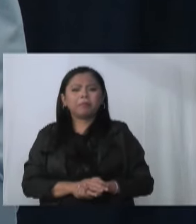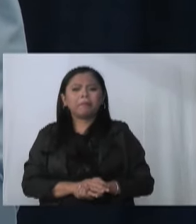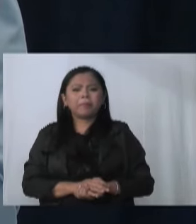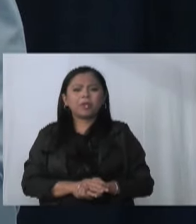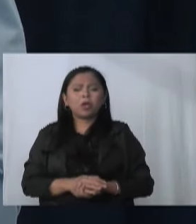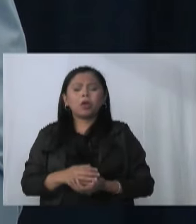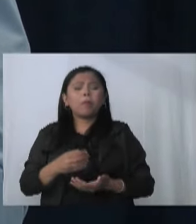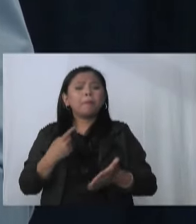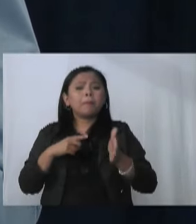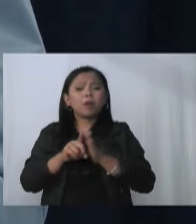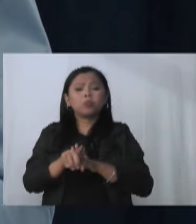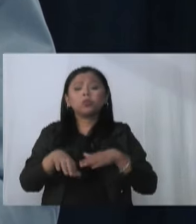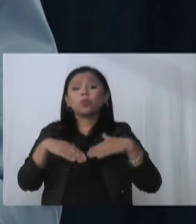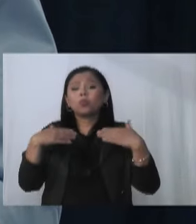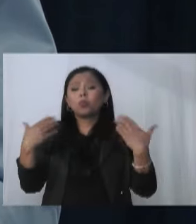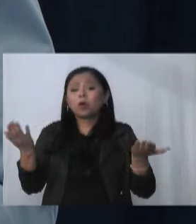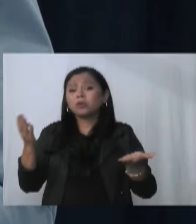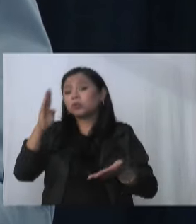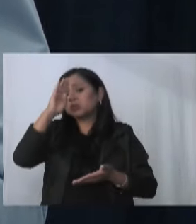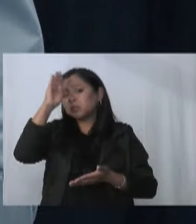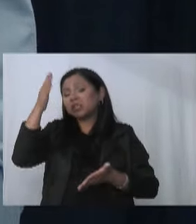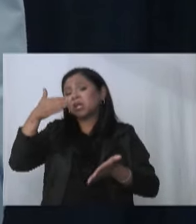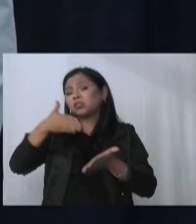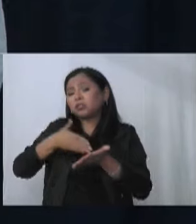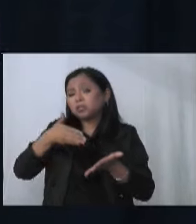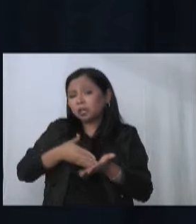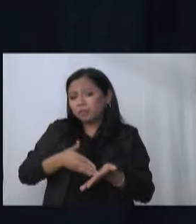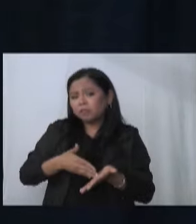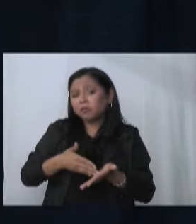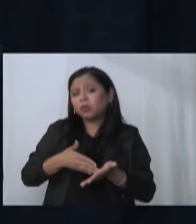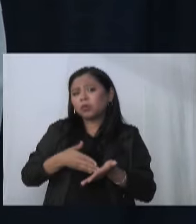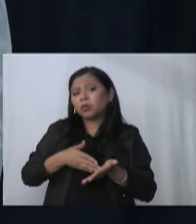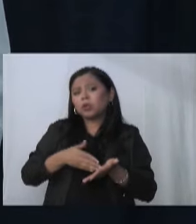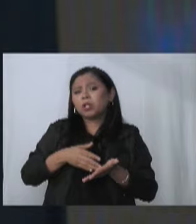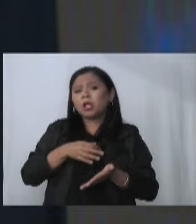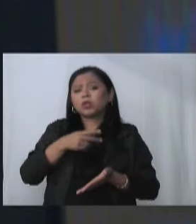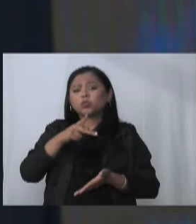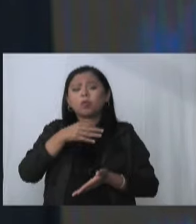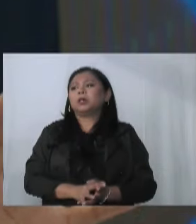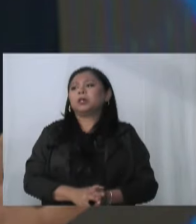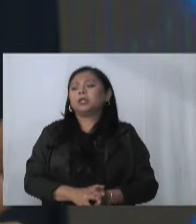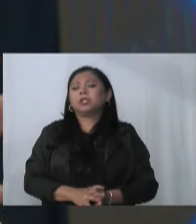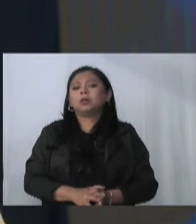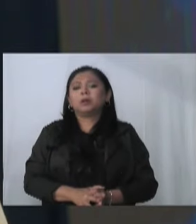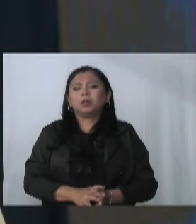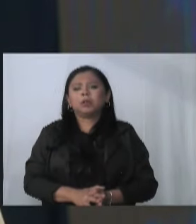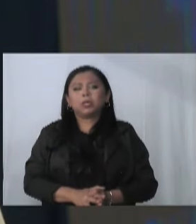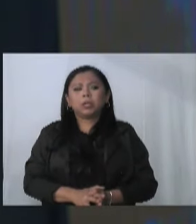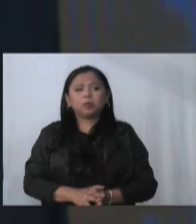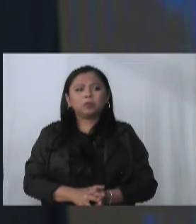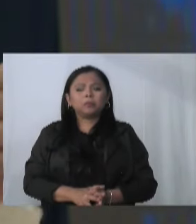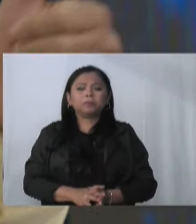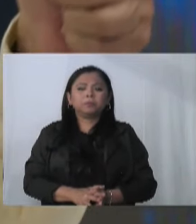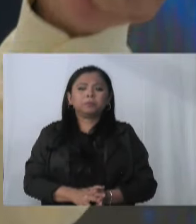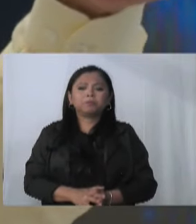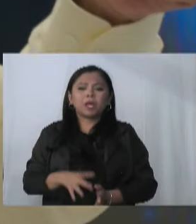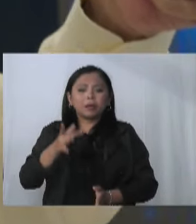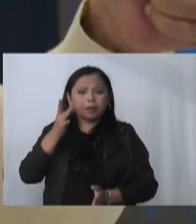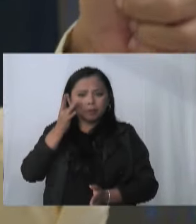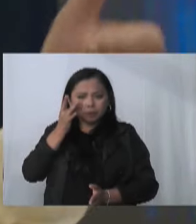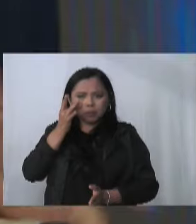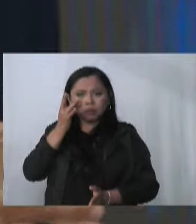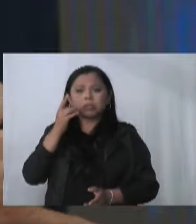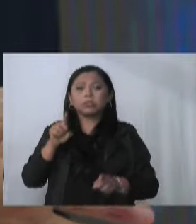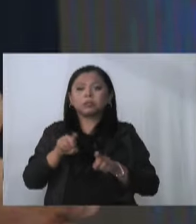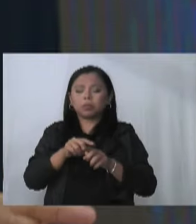desafios? Onde foi que você acertou? Onde você acha que errou? O que é que você faria diferente? Isso é realidade. No